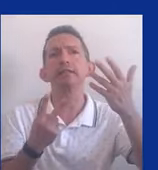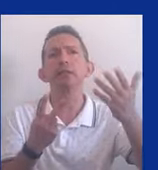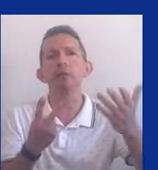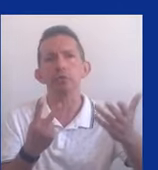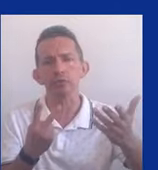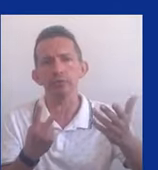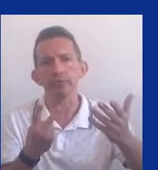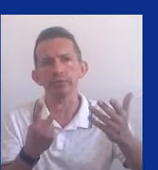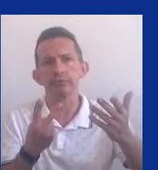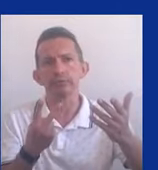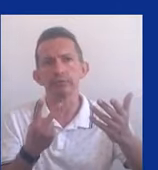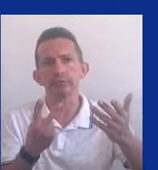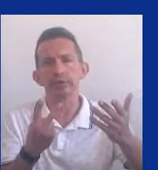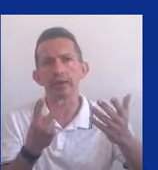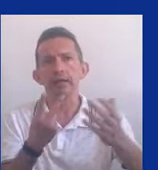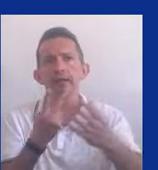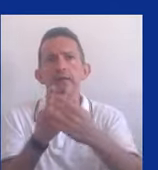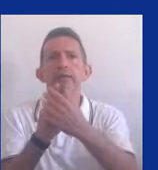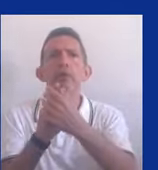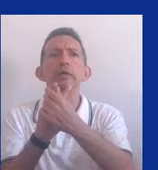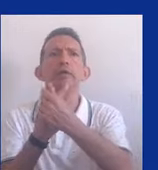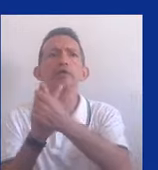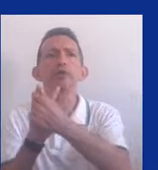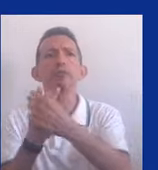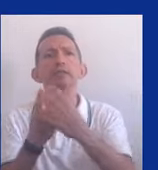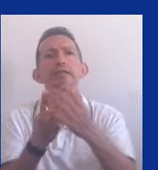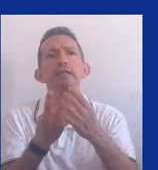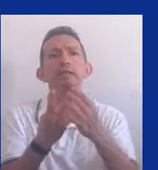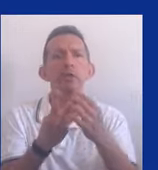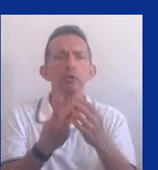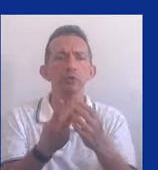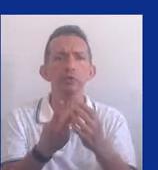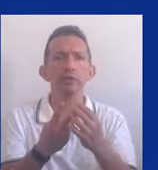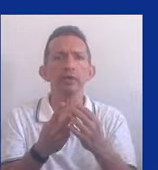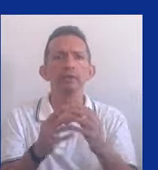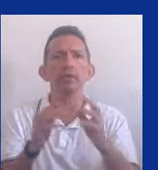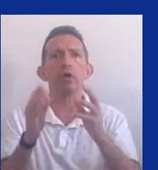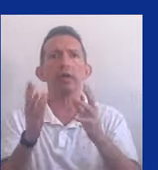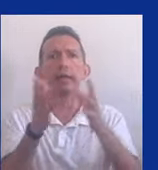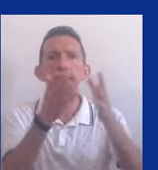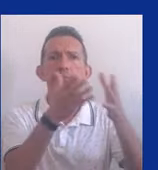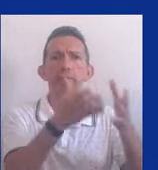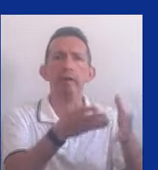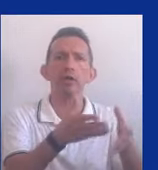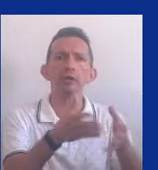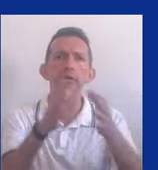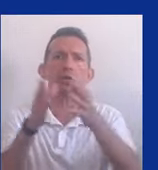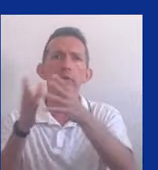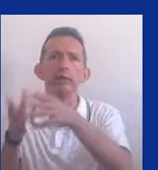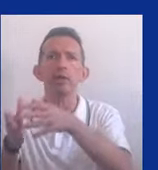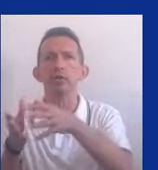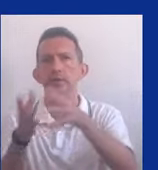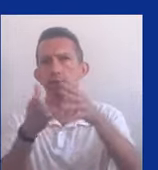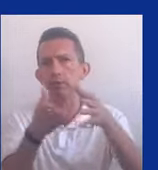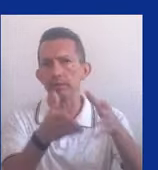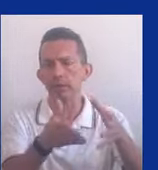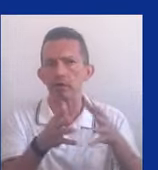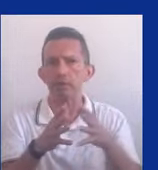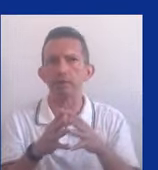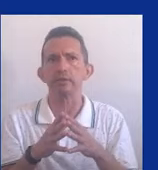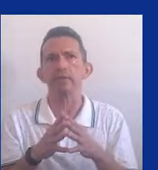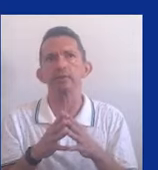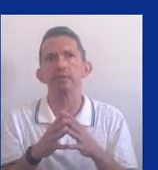chama de centríolos. Tá? Então, ribossomos e centríolos são organelas membranosas ou não membranosas?